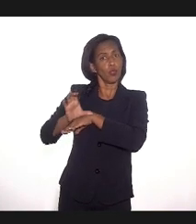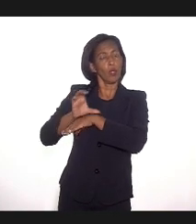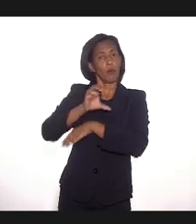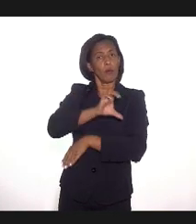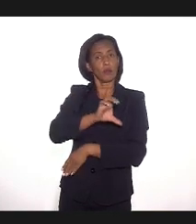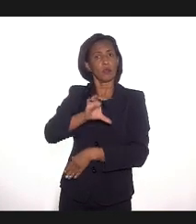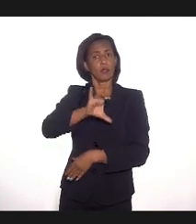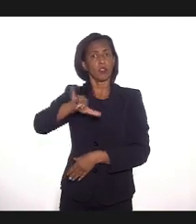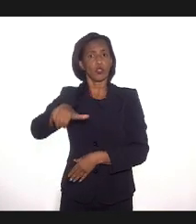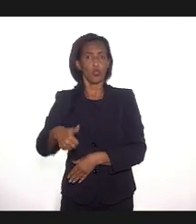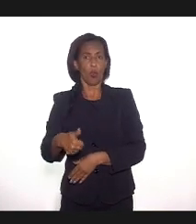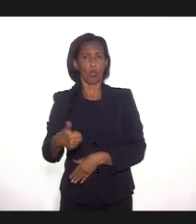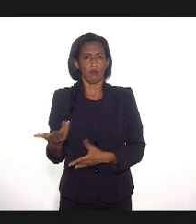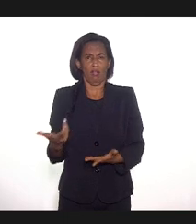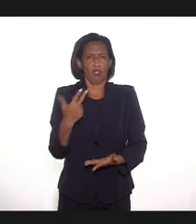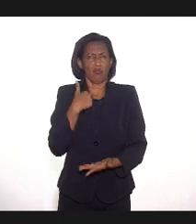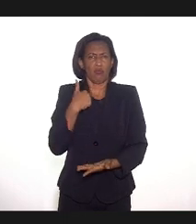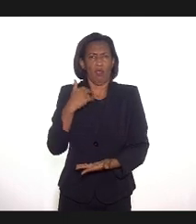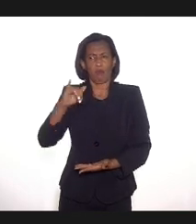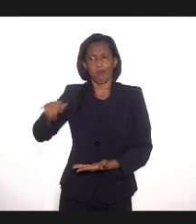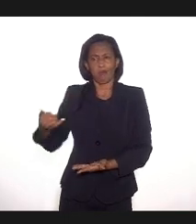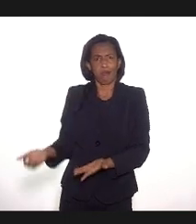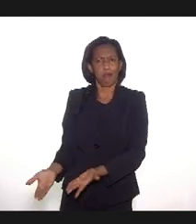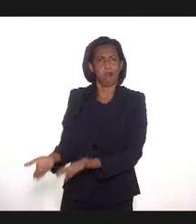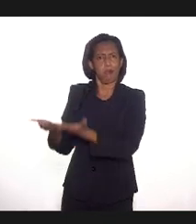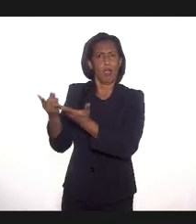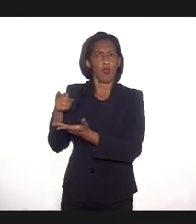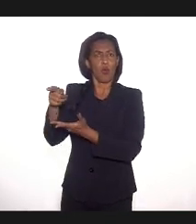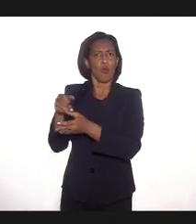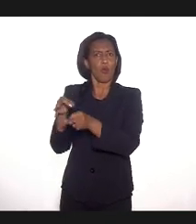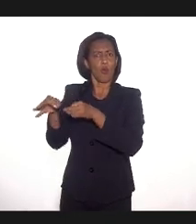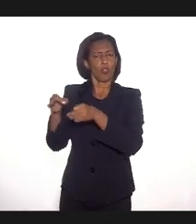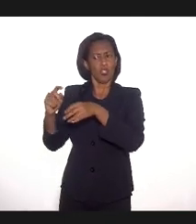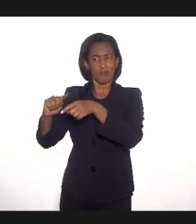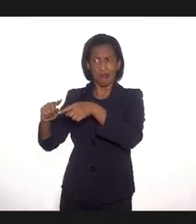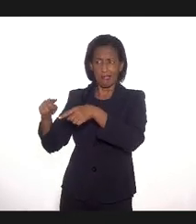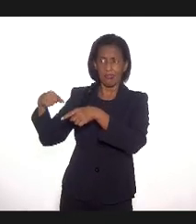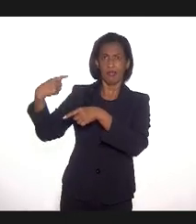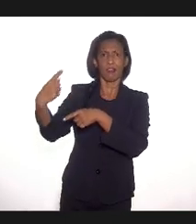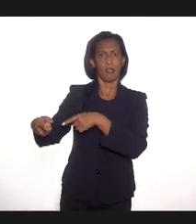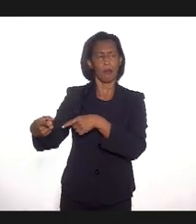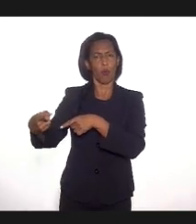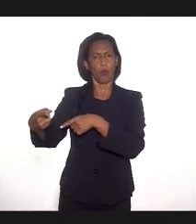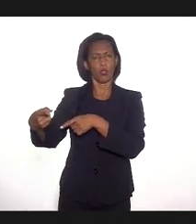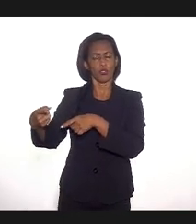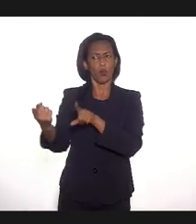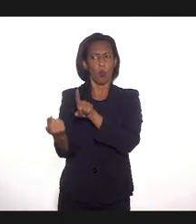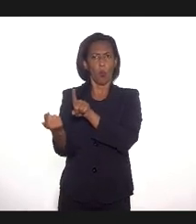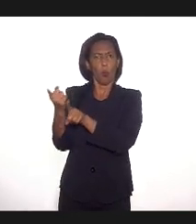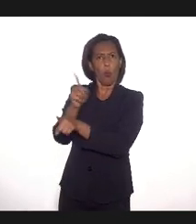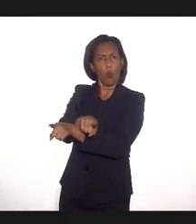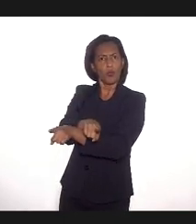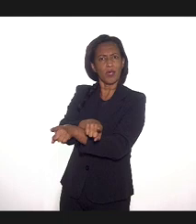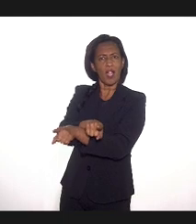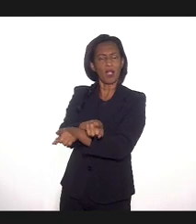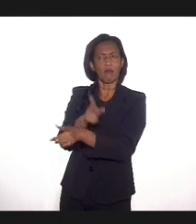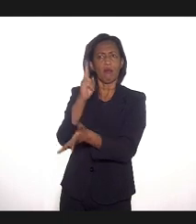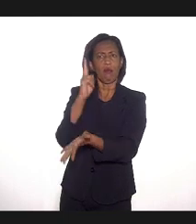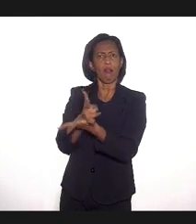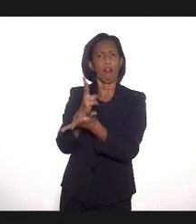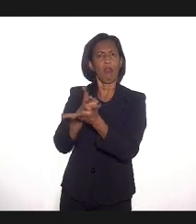A gente está privilegiando um projeto seguinte que versa sobre o mesmo